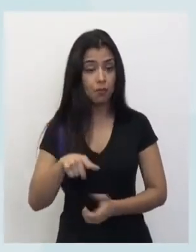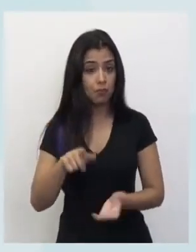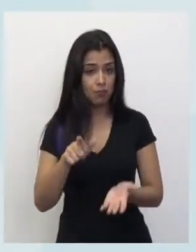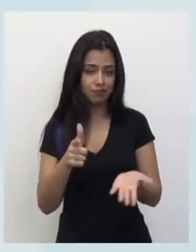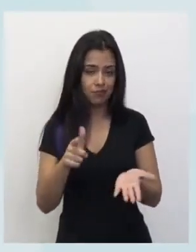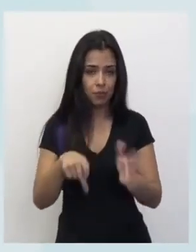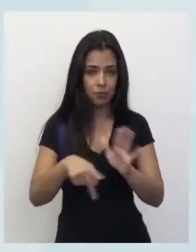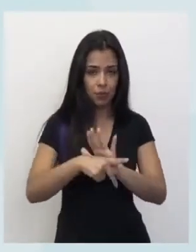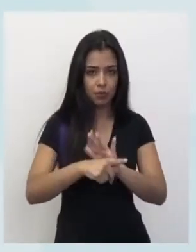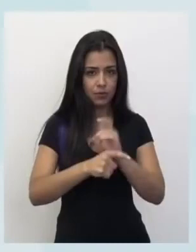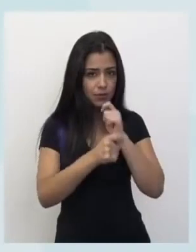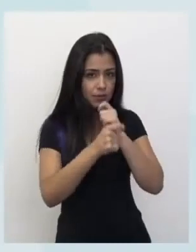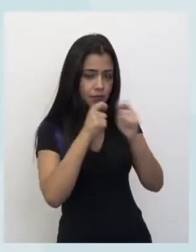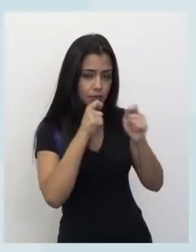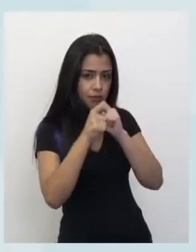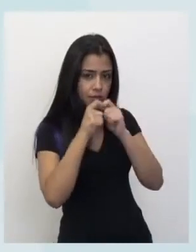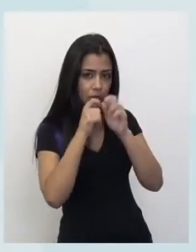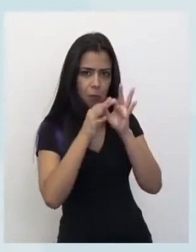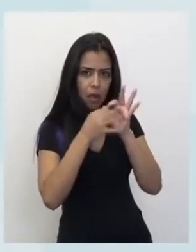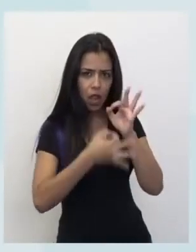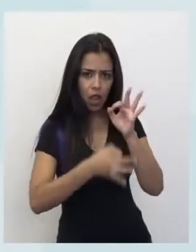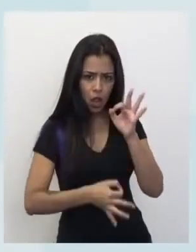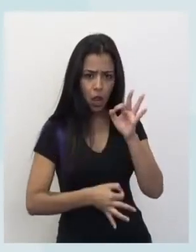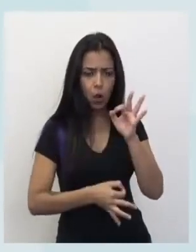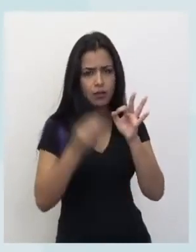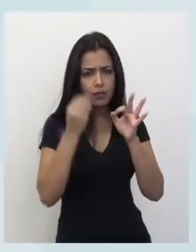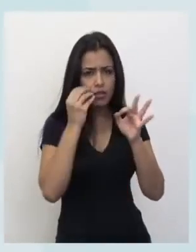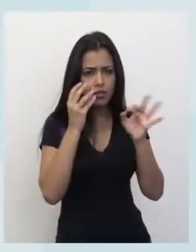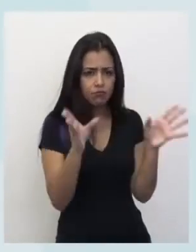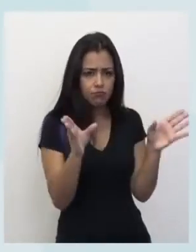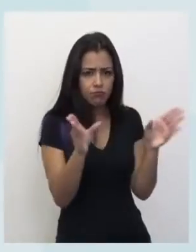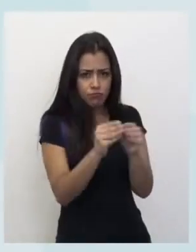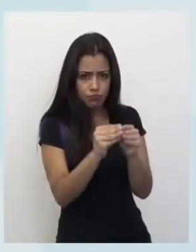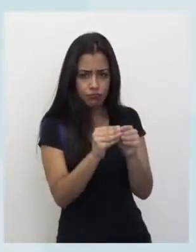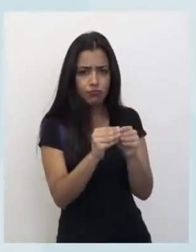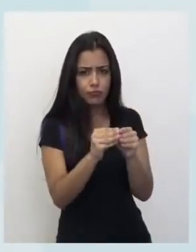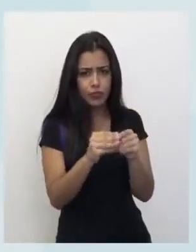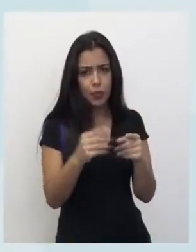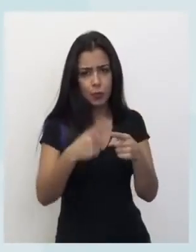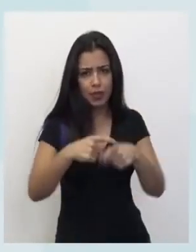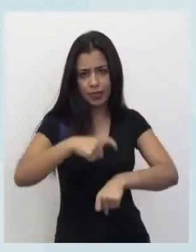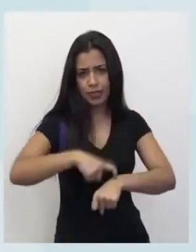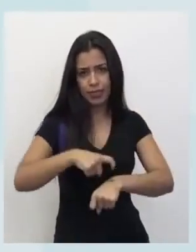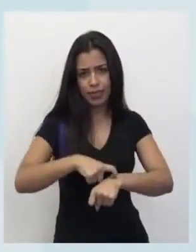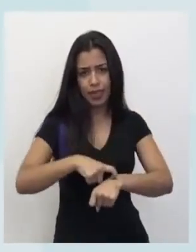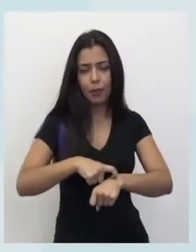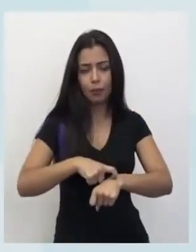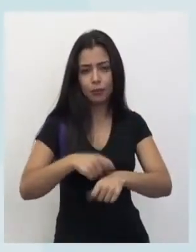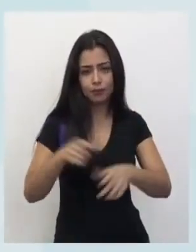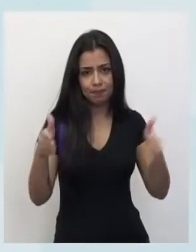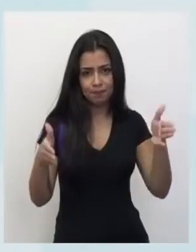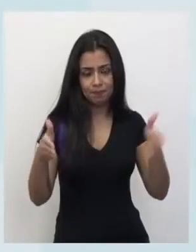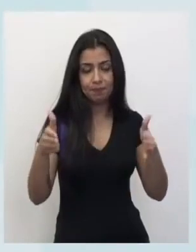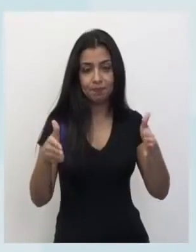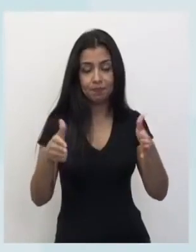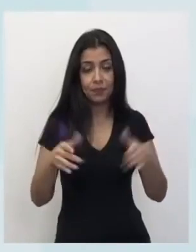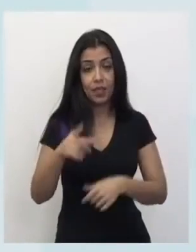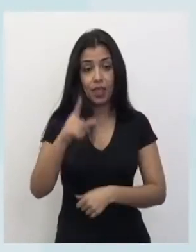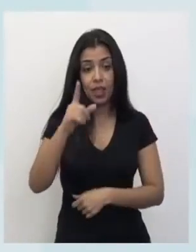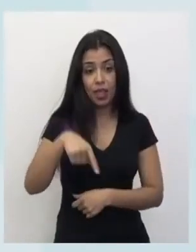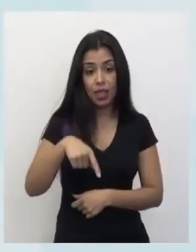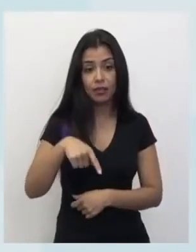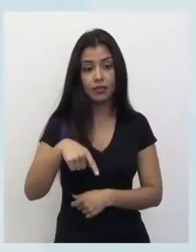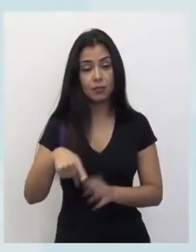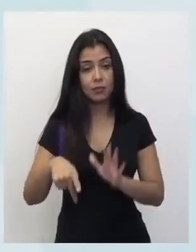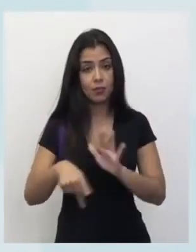caso, foi uma entrevista bem longa, eu coloquei trechos somente por conta do nosso tempo aqui que é reduzido, e essa entrevista, então,